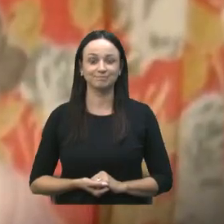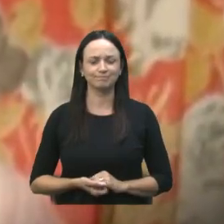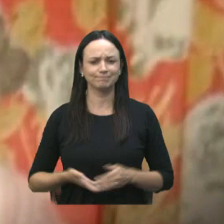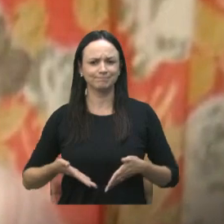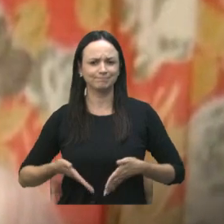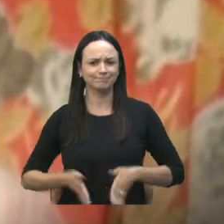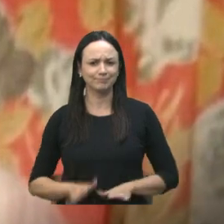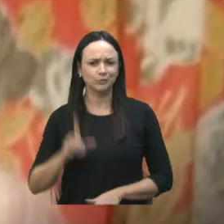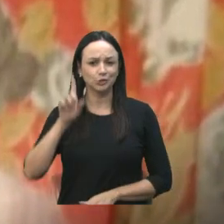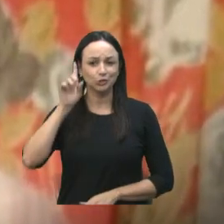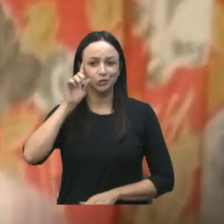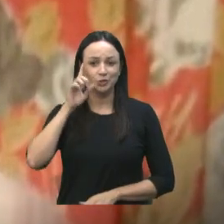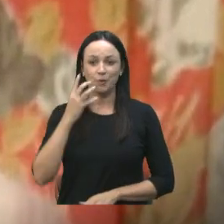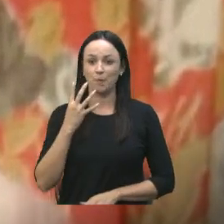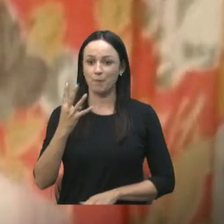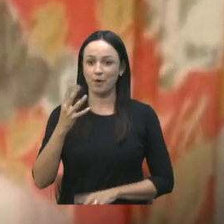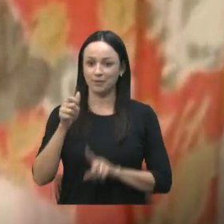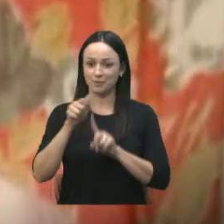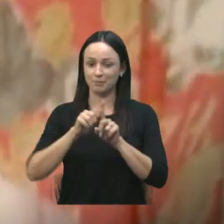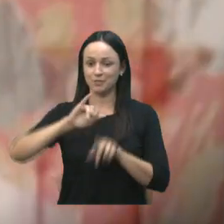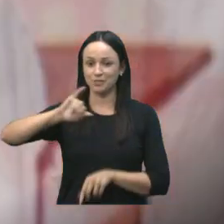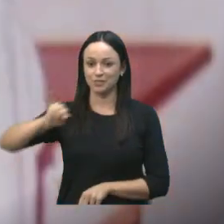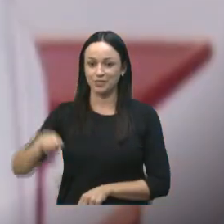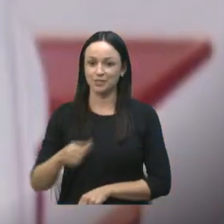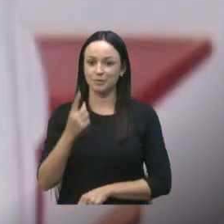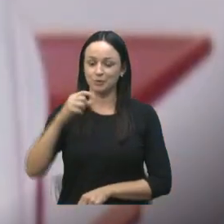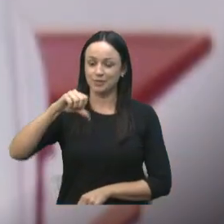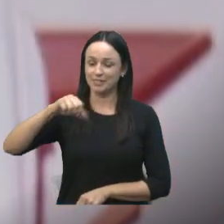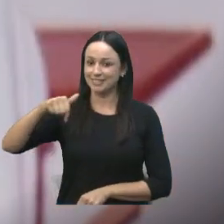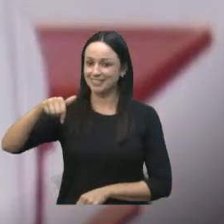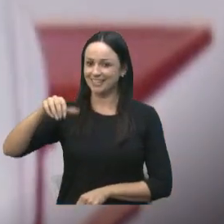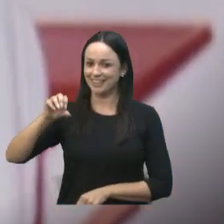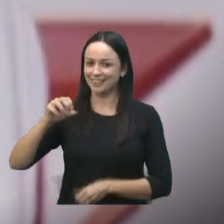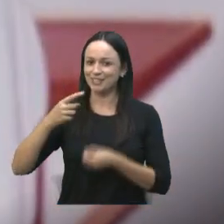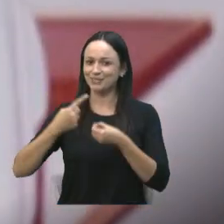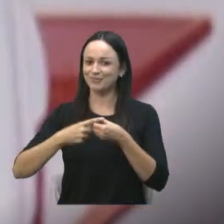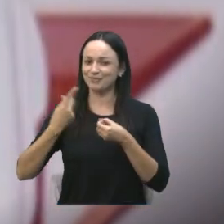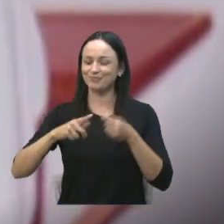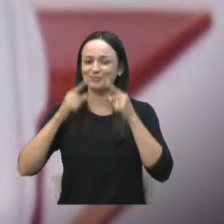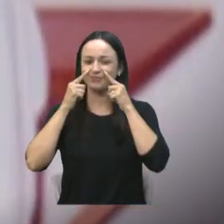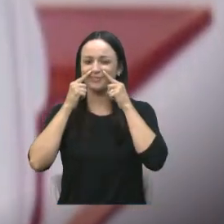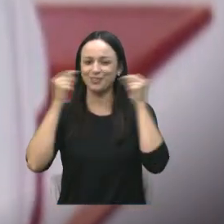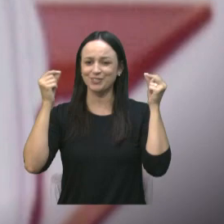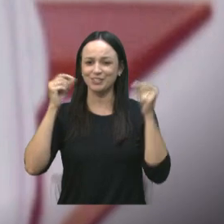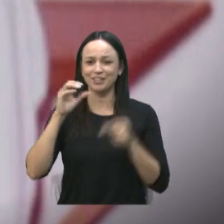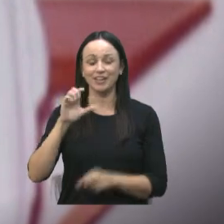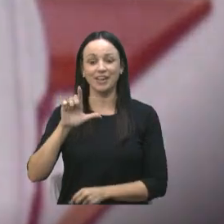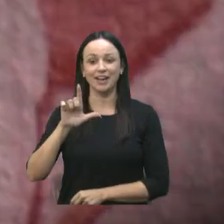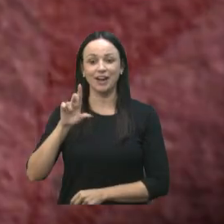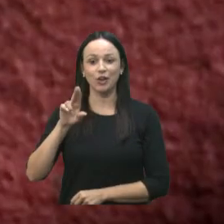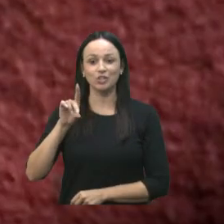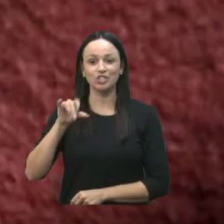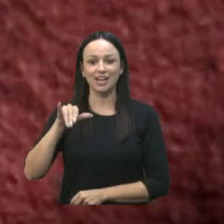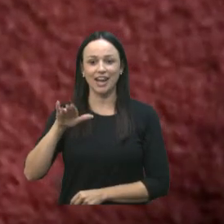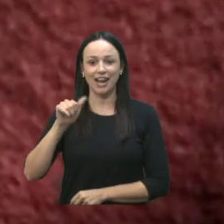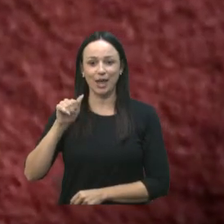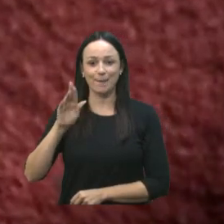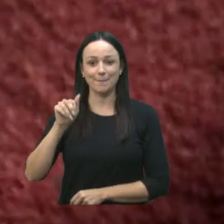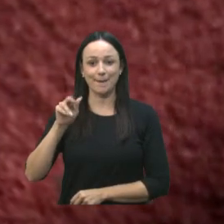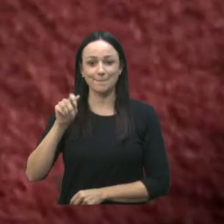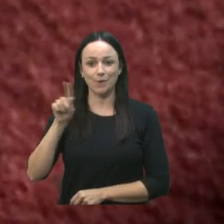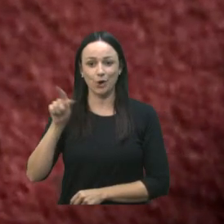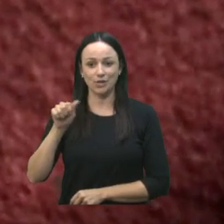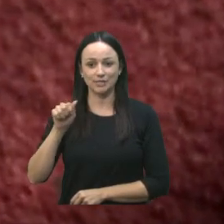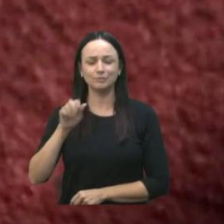Nascido no dia 4 de janeiro de 1970, na cidade de Jaú, Claudinei Ronaldo Barbosa, conhecido como